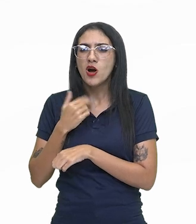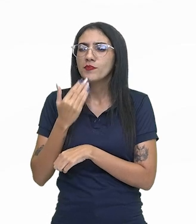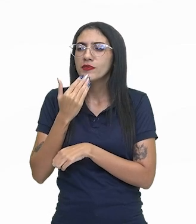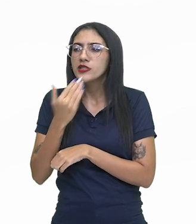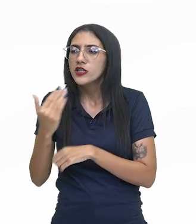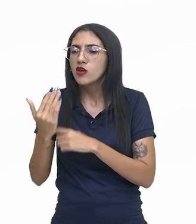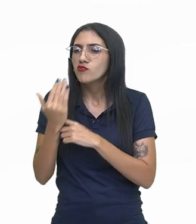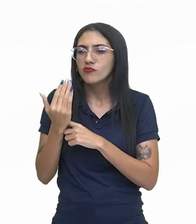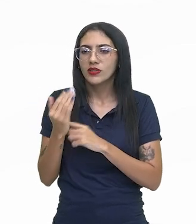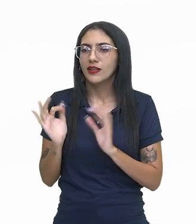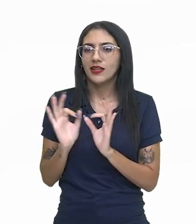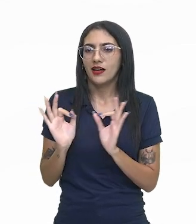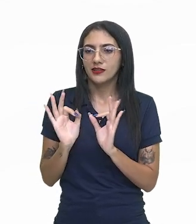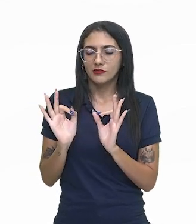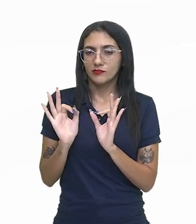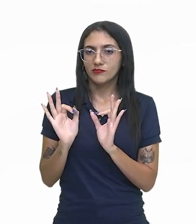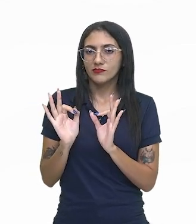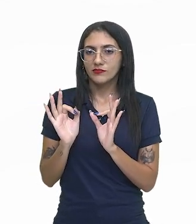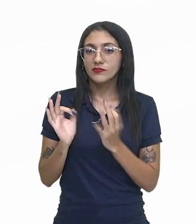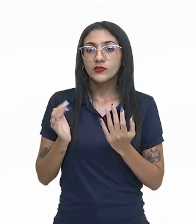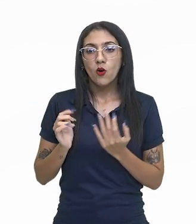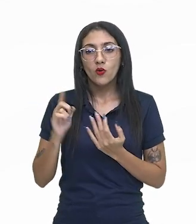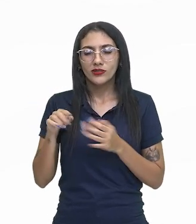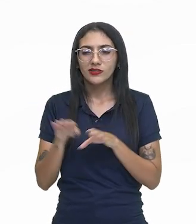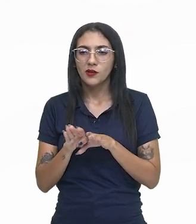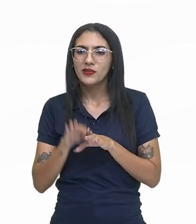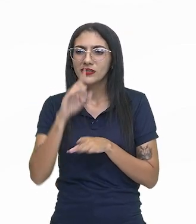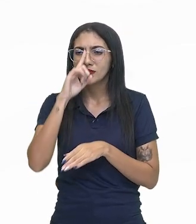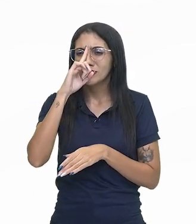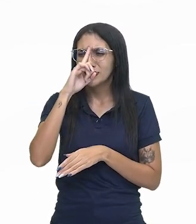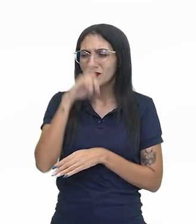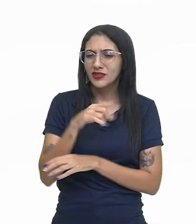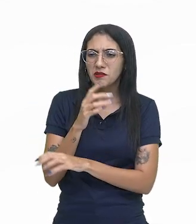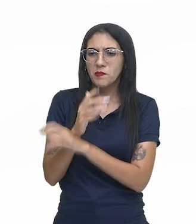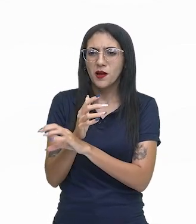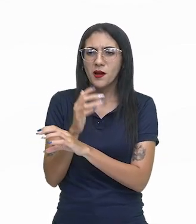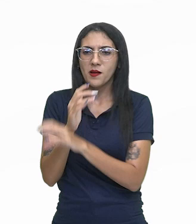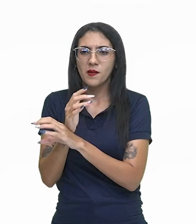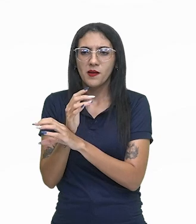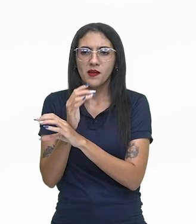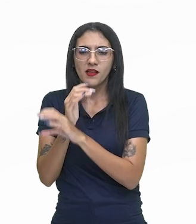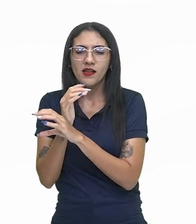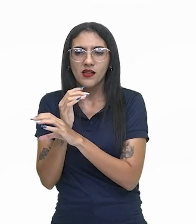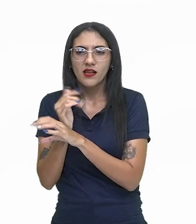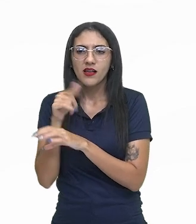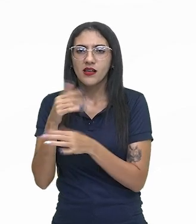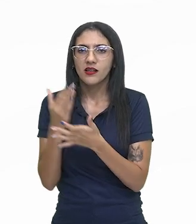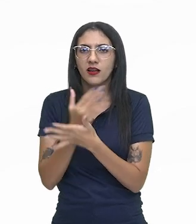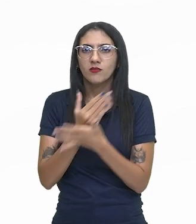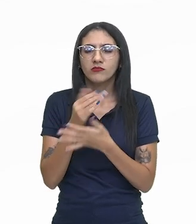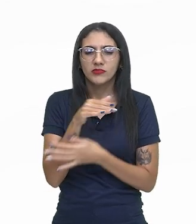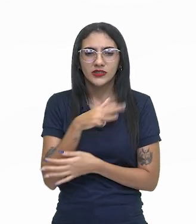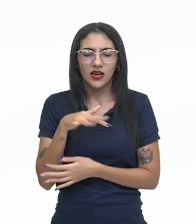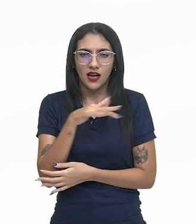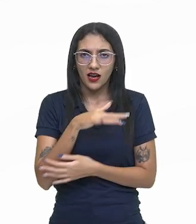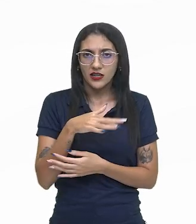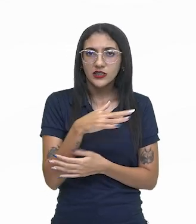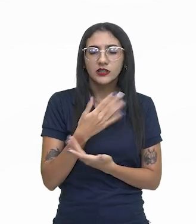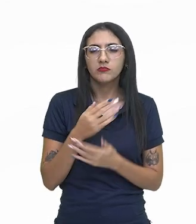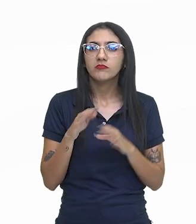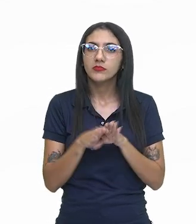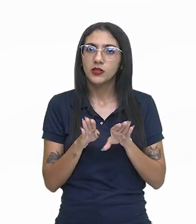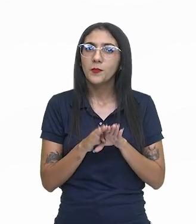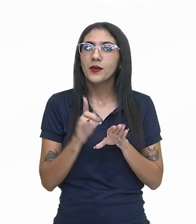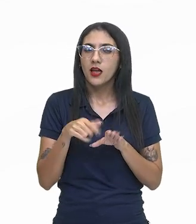não pode fazer nada, né? Então isso também, essa dificuldade da própria população de acessar certos espaços, também é